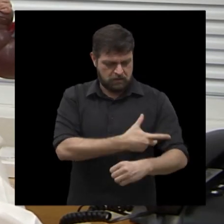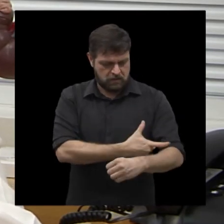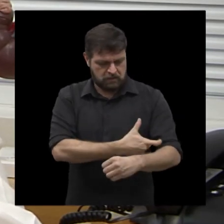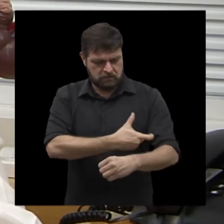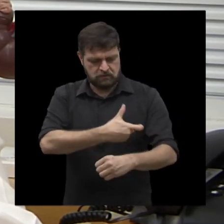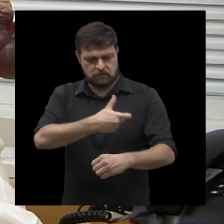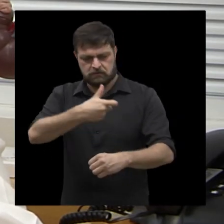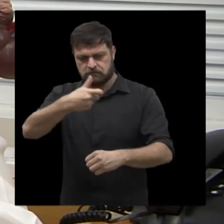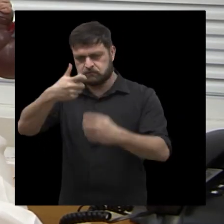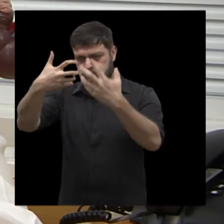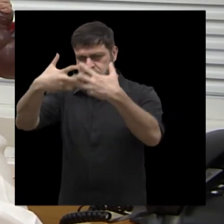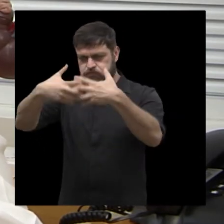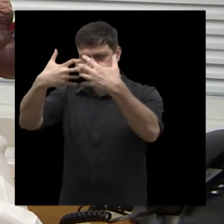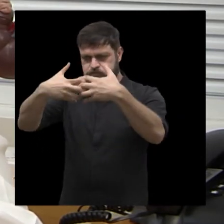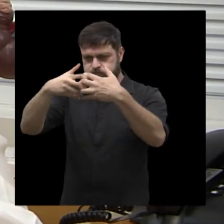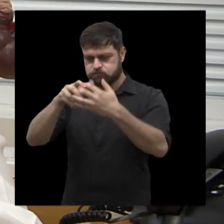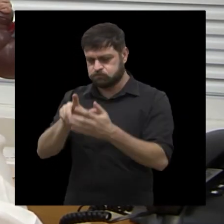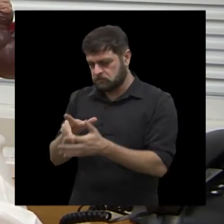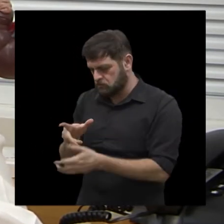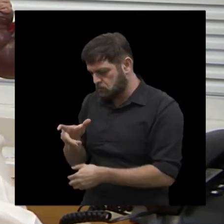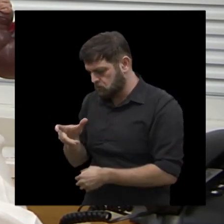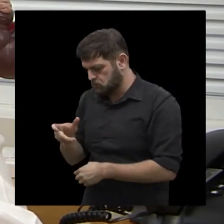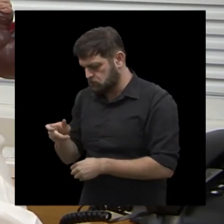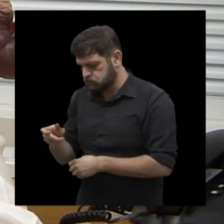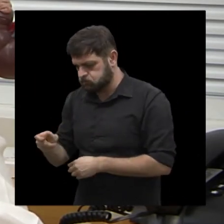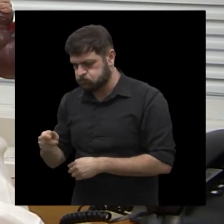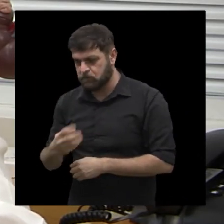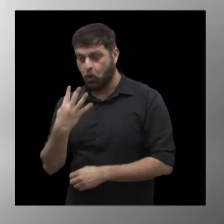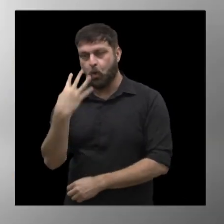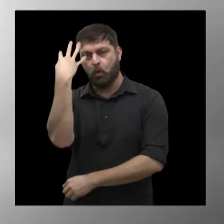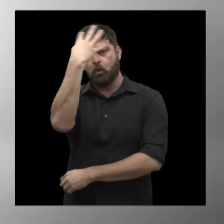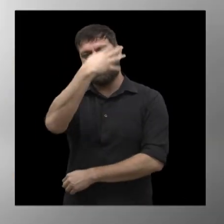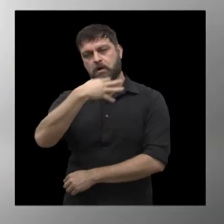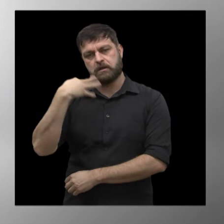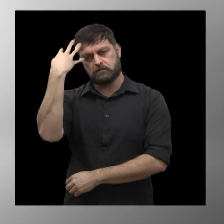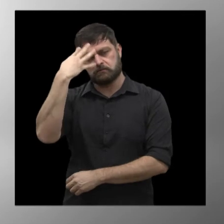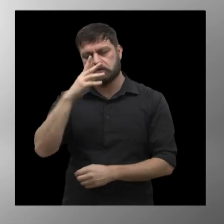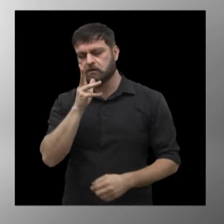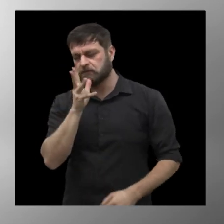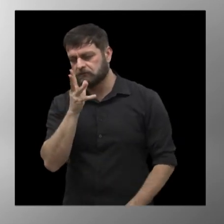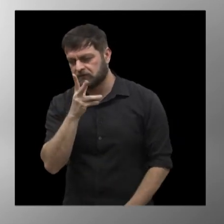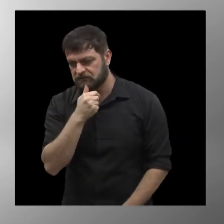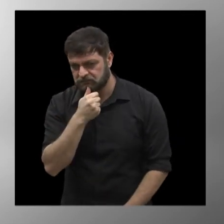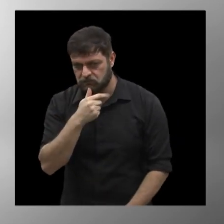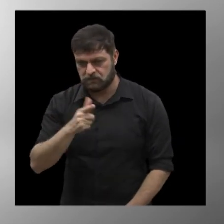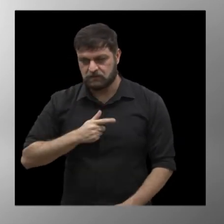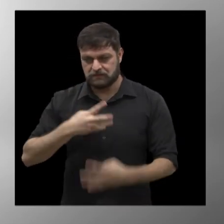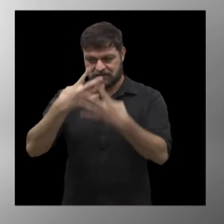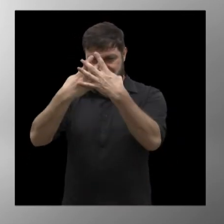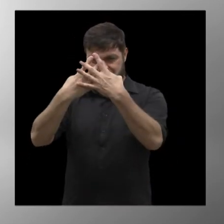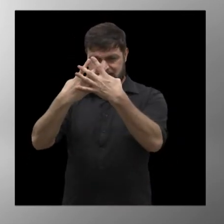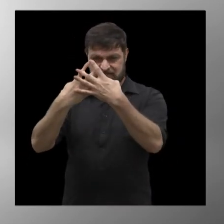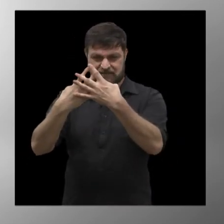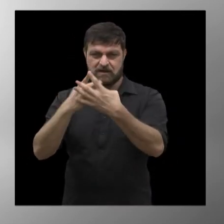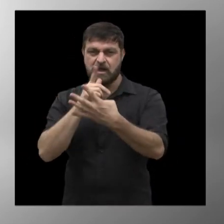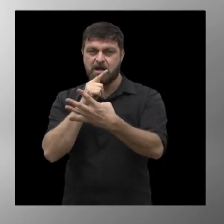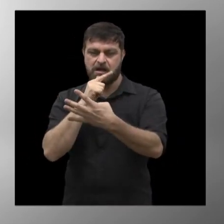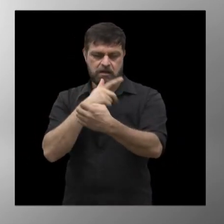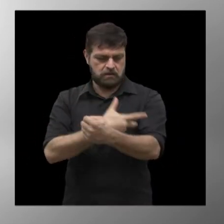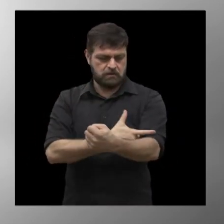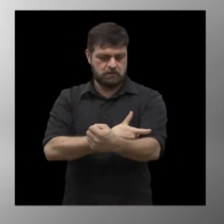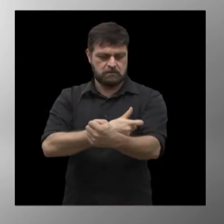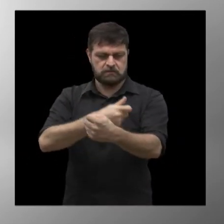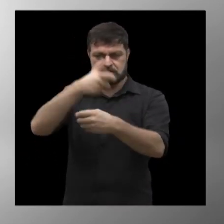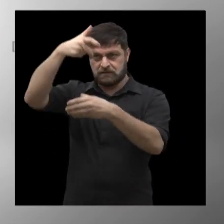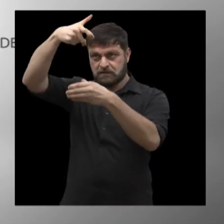faz uma sessão de diálise com duração de 4 horas, ali tem o capilar, o filtro, né? O sangue passa ali dentro.